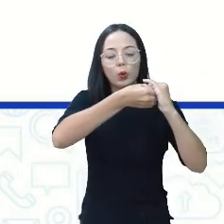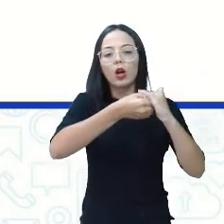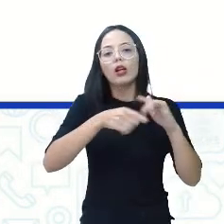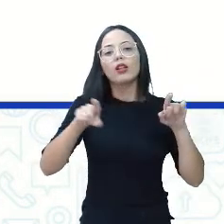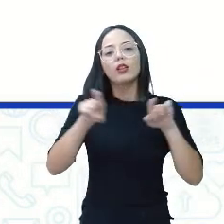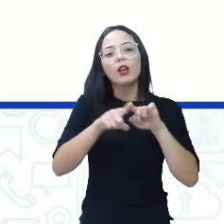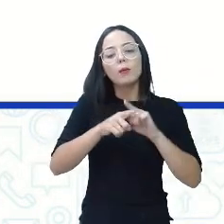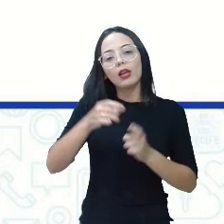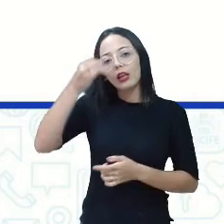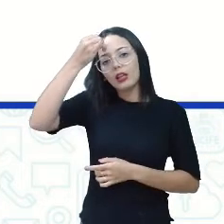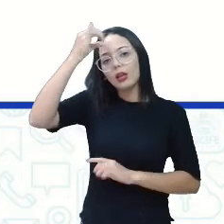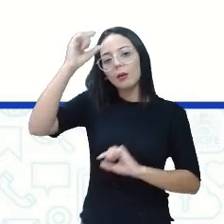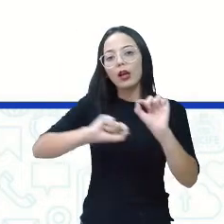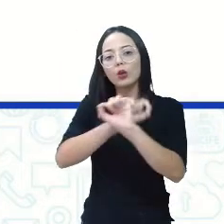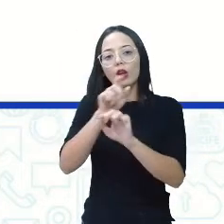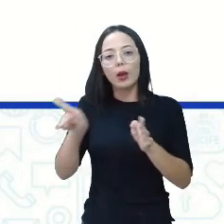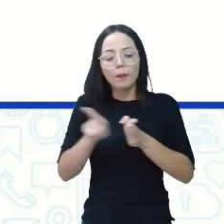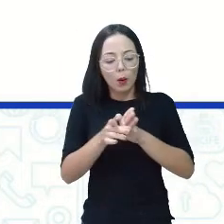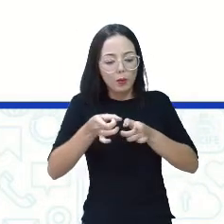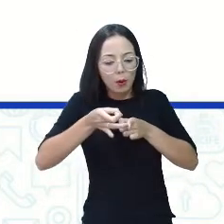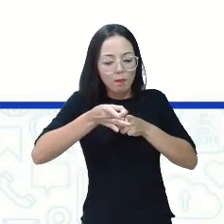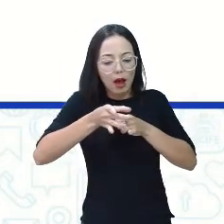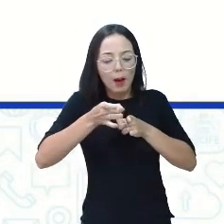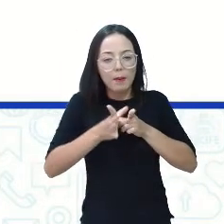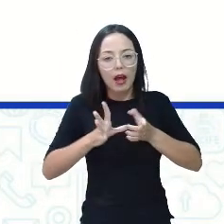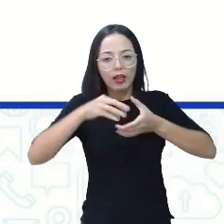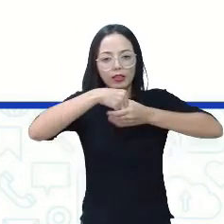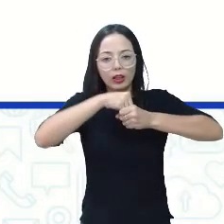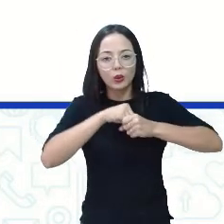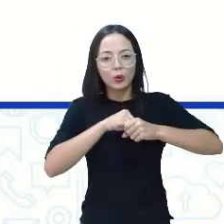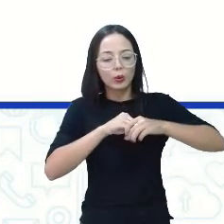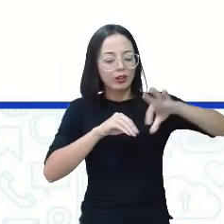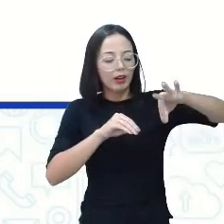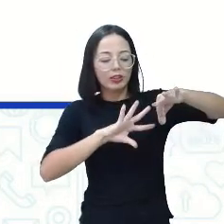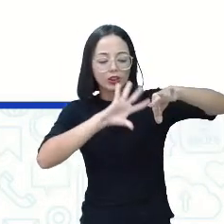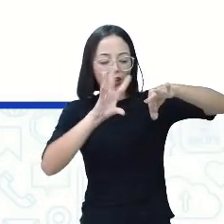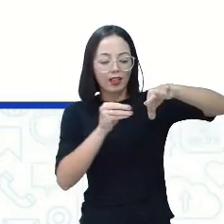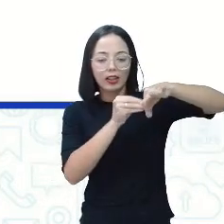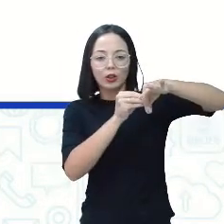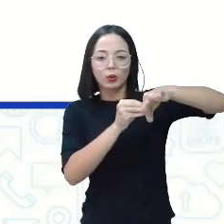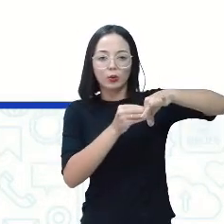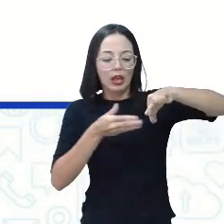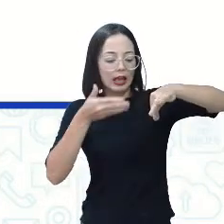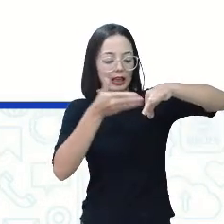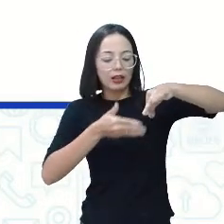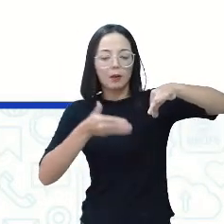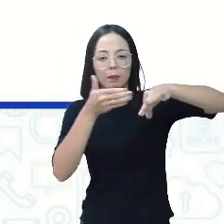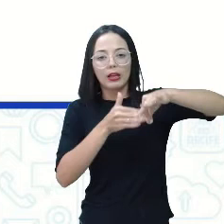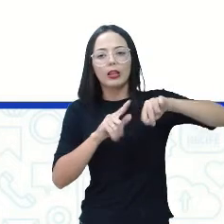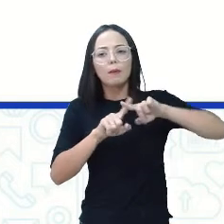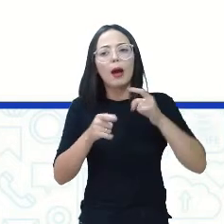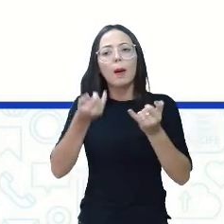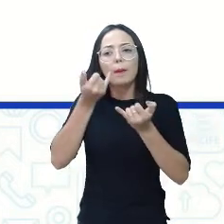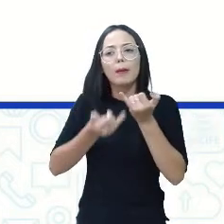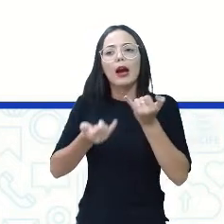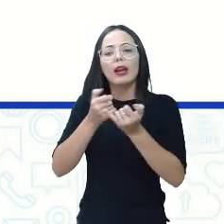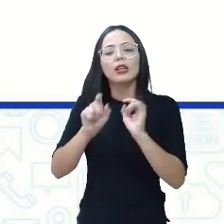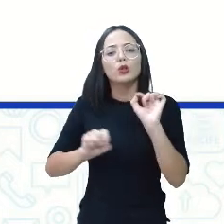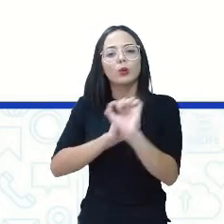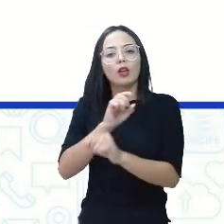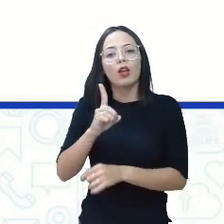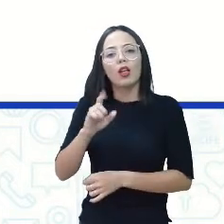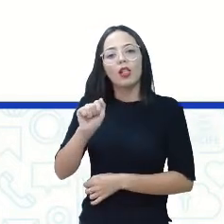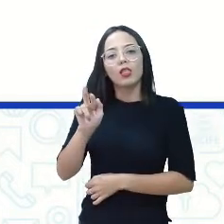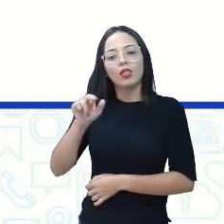impede a entrada dos espermatozoides no colo do útero. E o capuz cervical, ele se parece com o